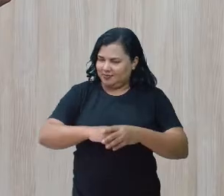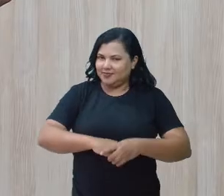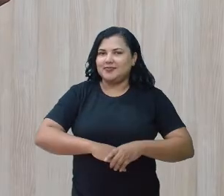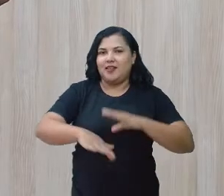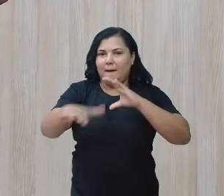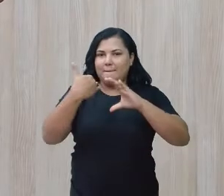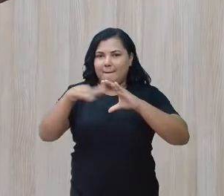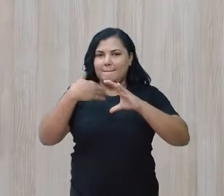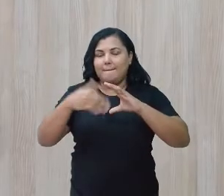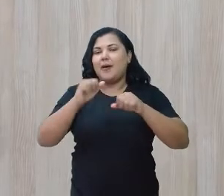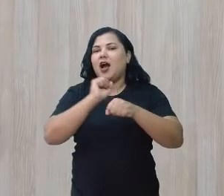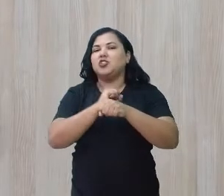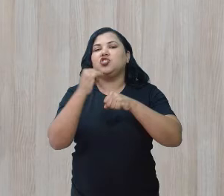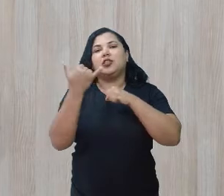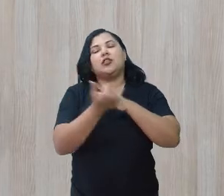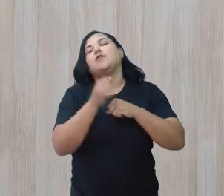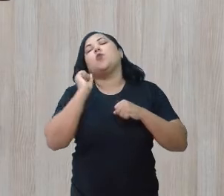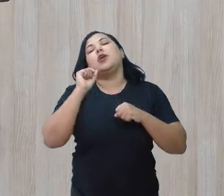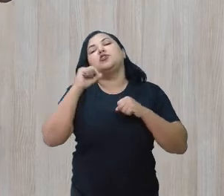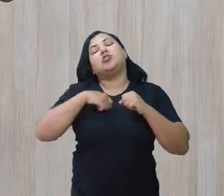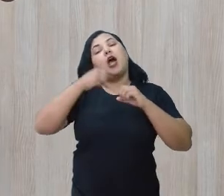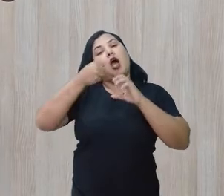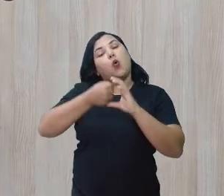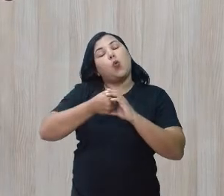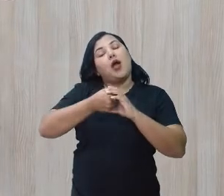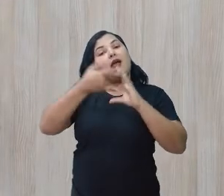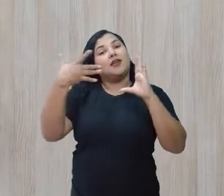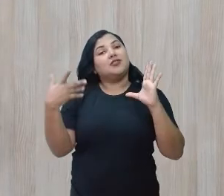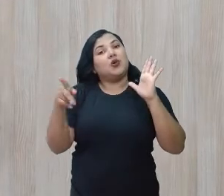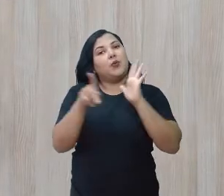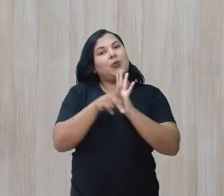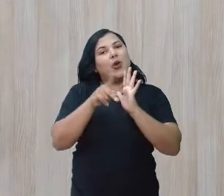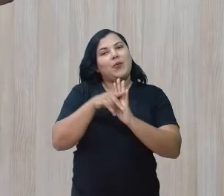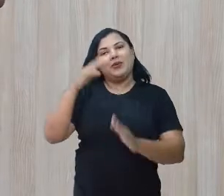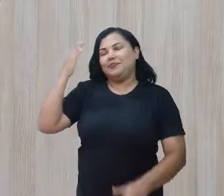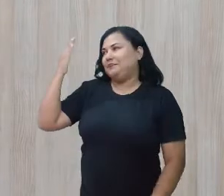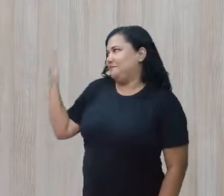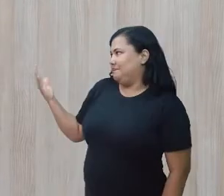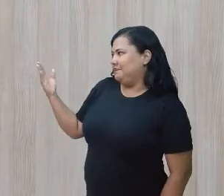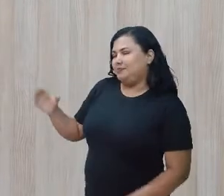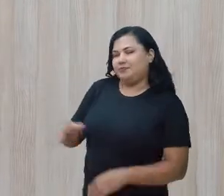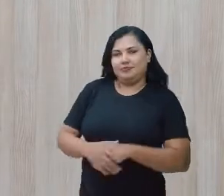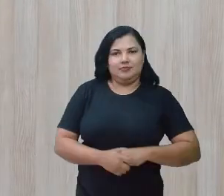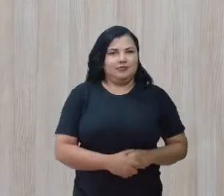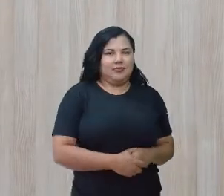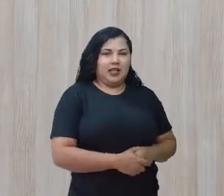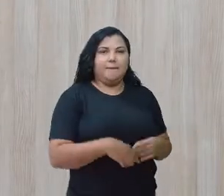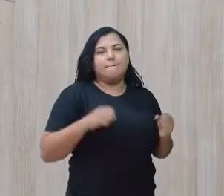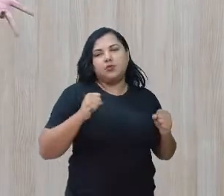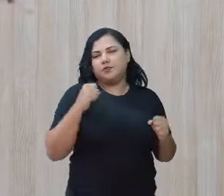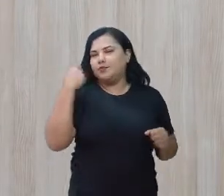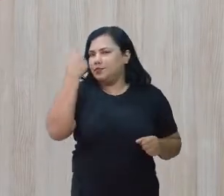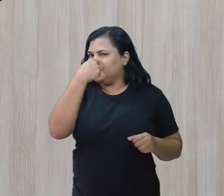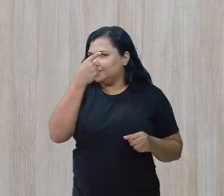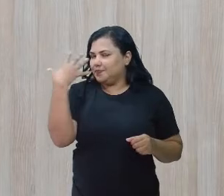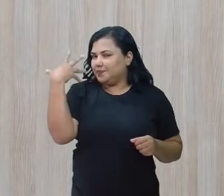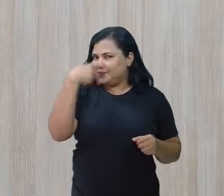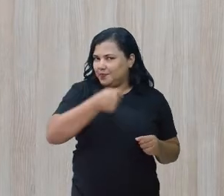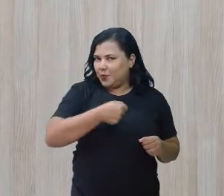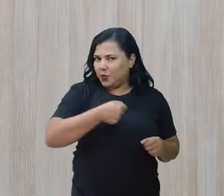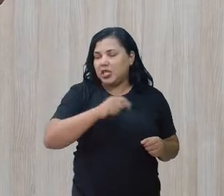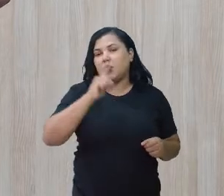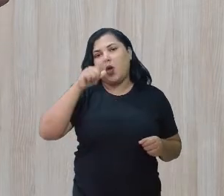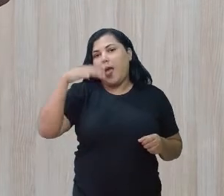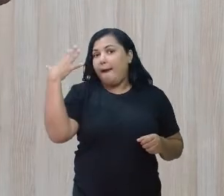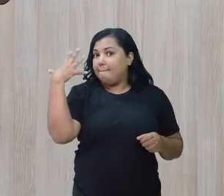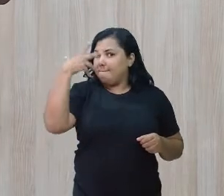que vocês dariam? Ó, adjetivo é quando a gente quer dar qualidade, né? Então, ó, você poderia dizer, ela tem um olhar bonito,